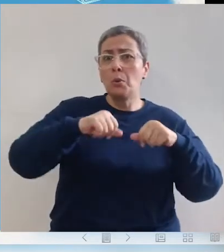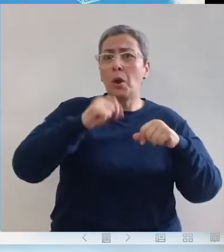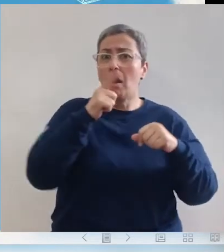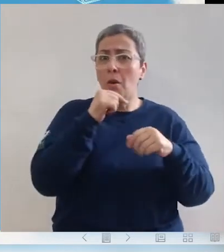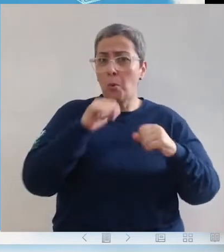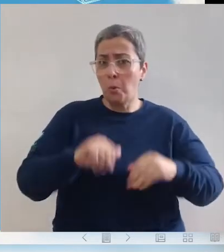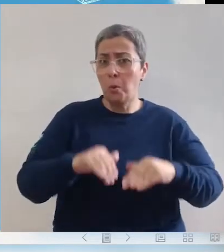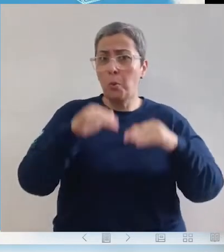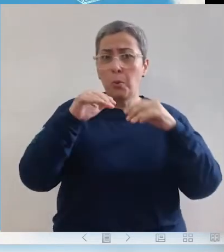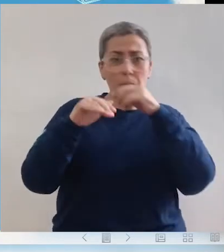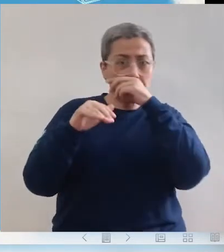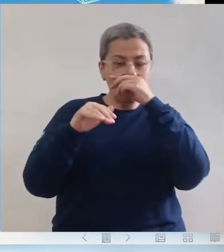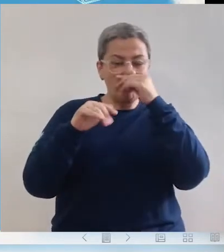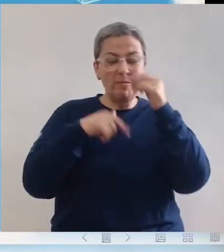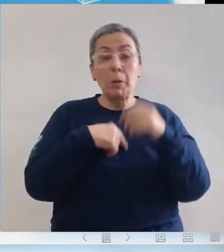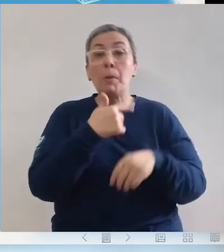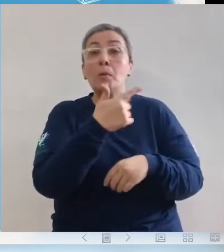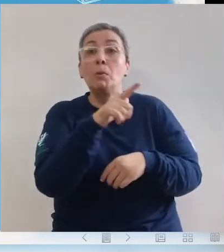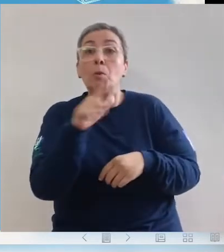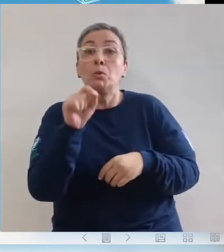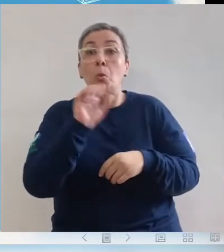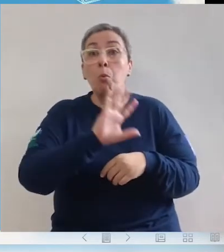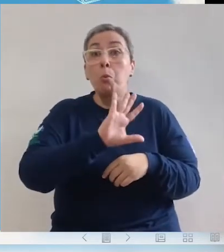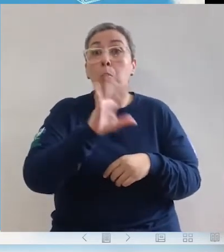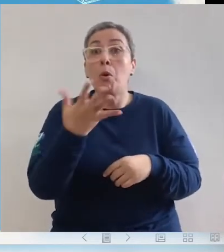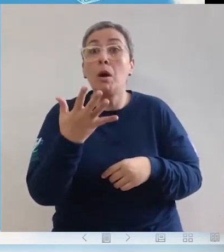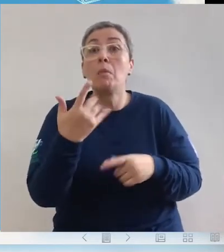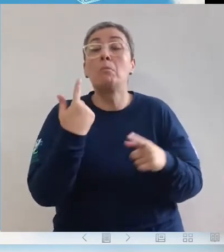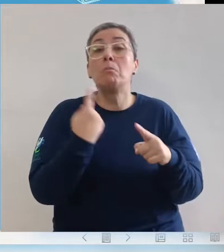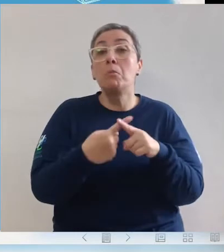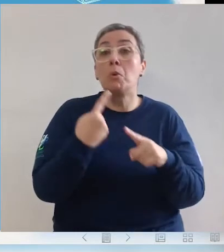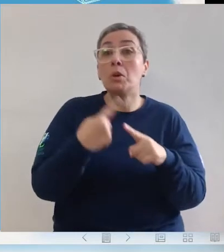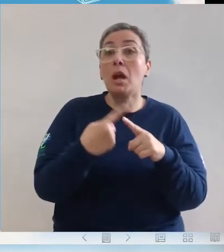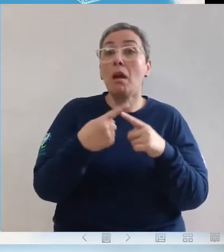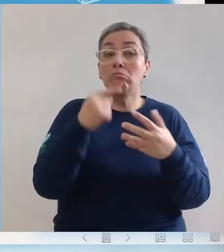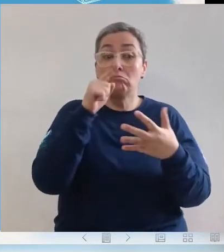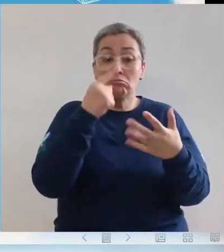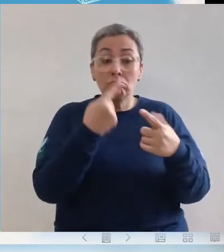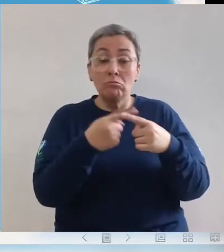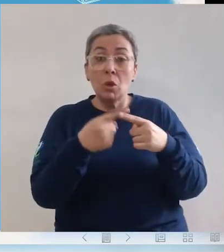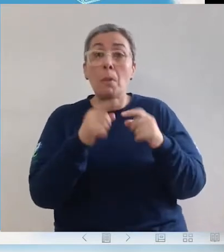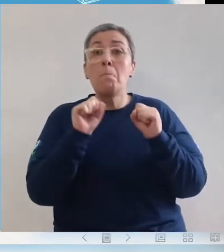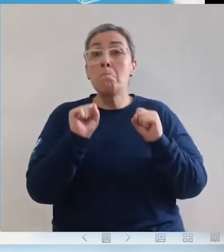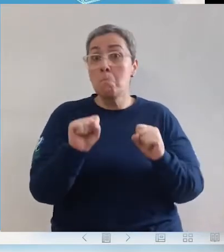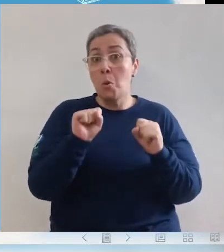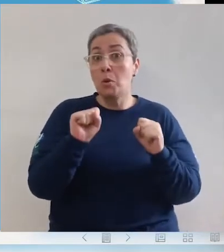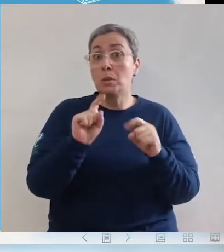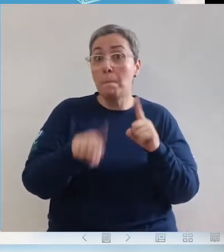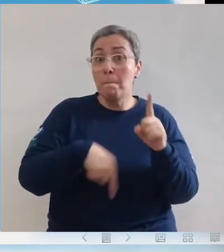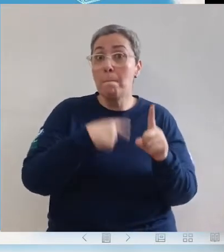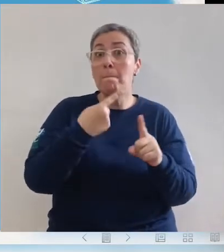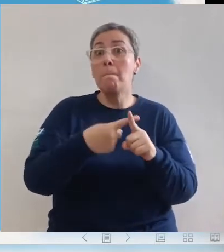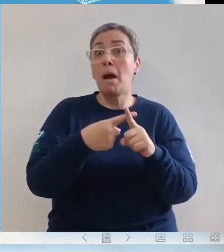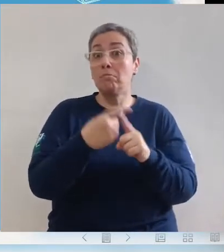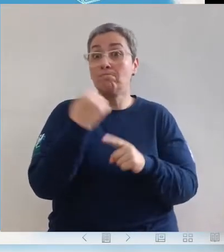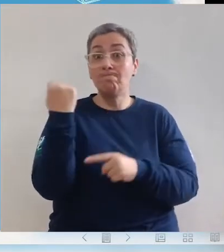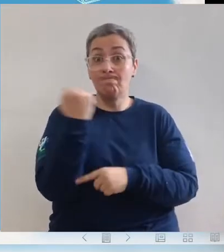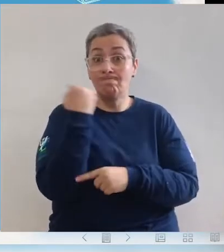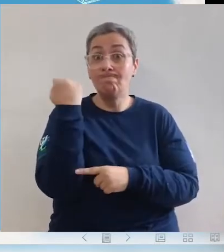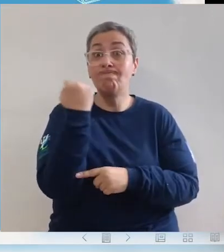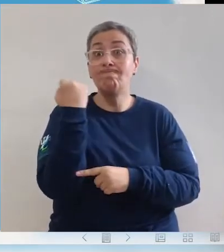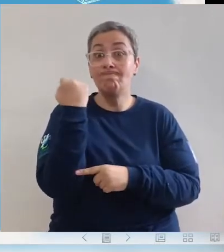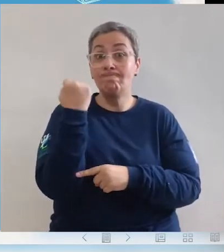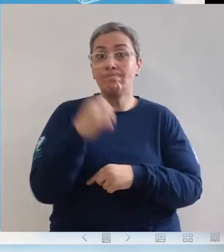as enchentes? E que outros motivos fazem com que tudo isso possa ser ainda mais